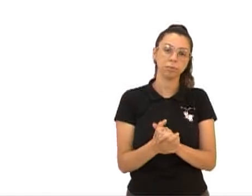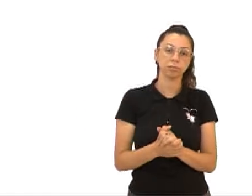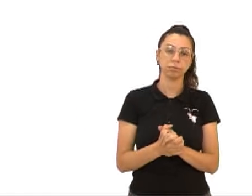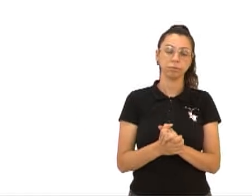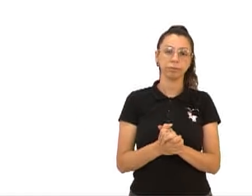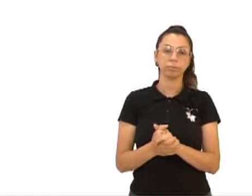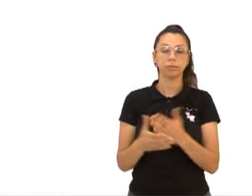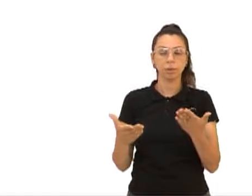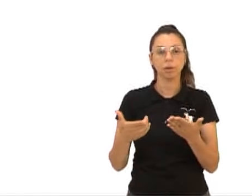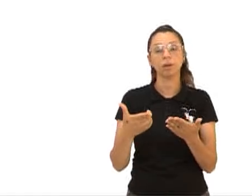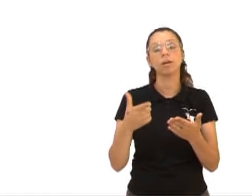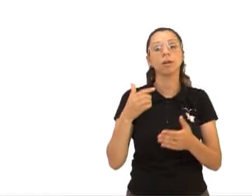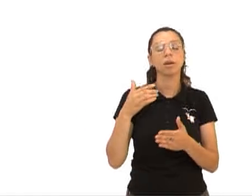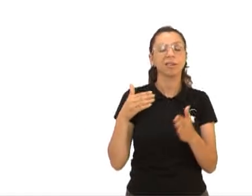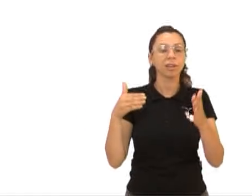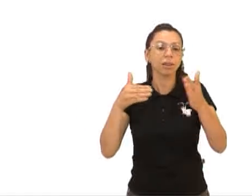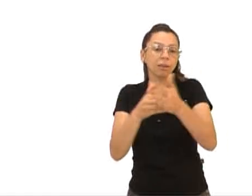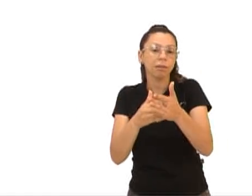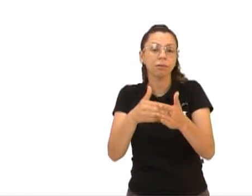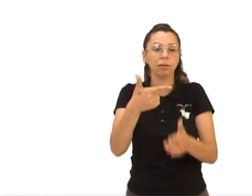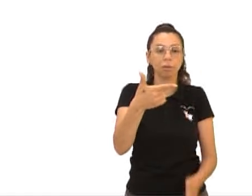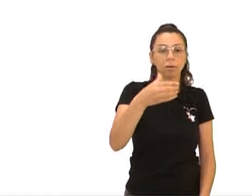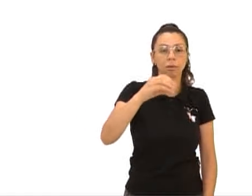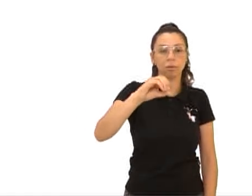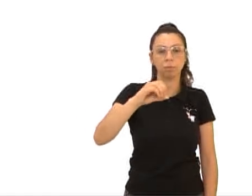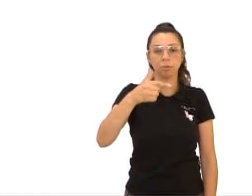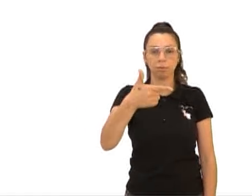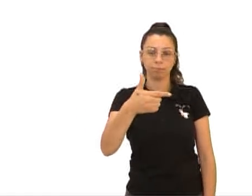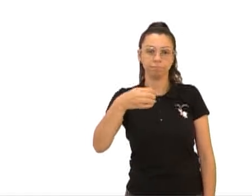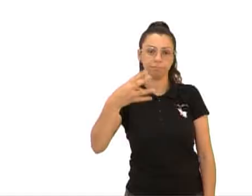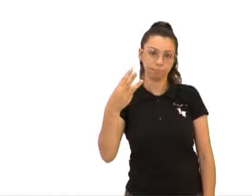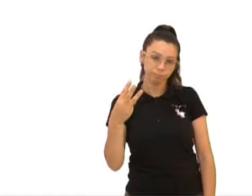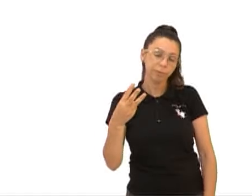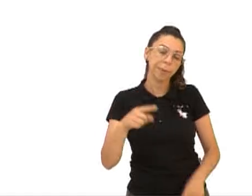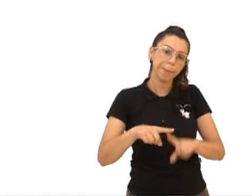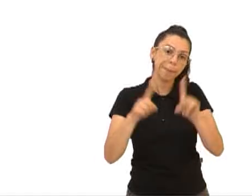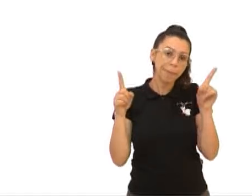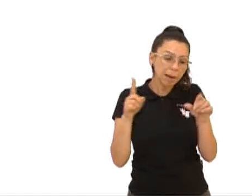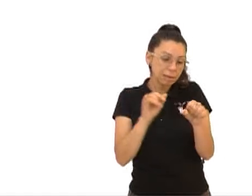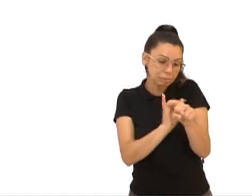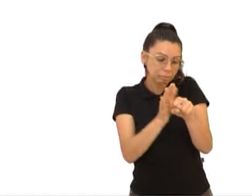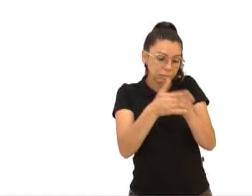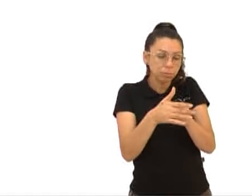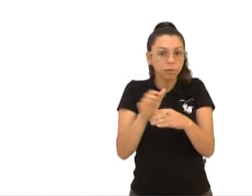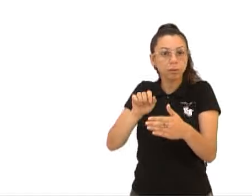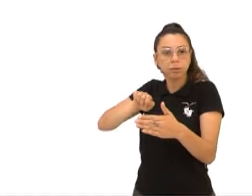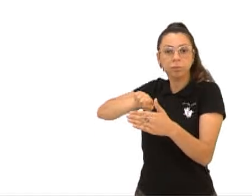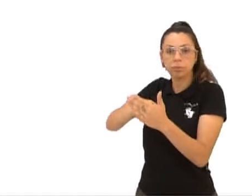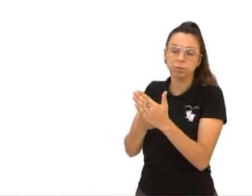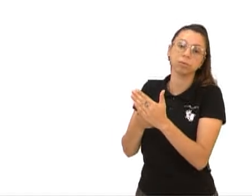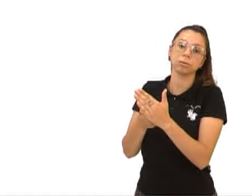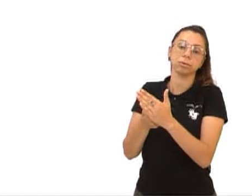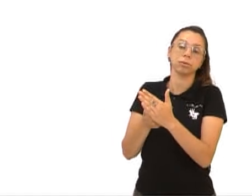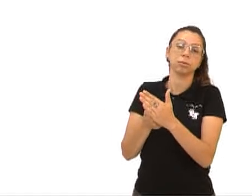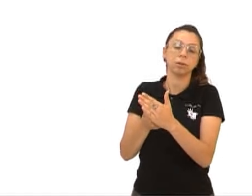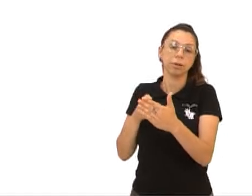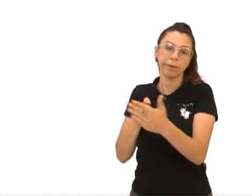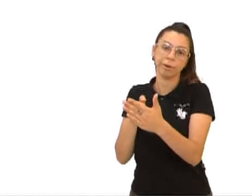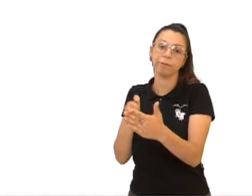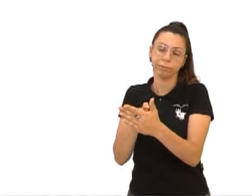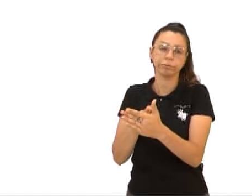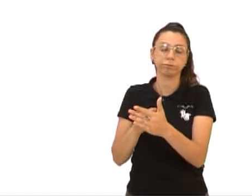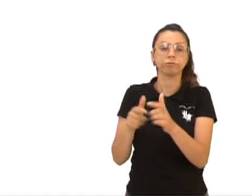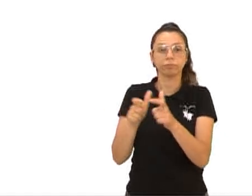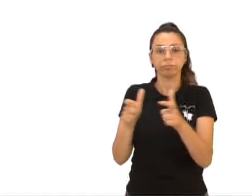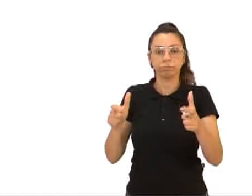estamos, e 2023. Mas, repito, a pandemia, né, ela acabou interrompendo esse processo de crescimento no mundo inteiro.